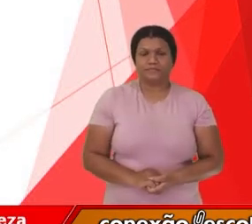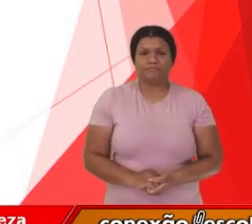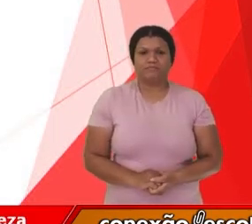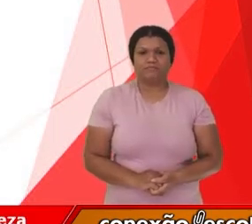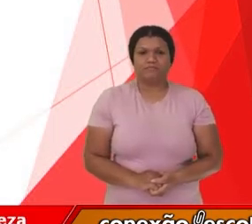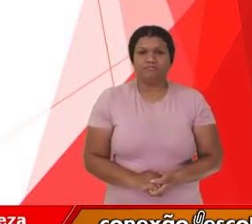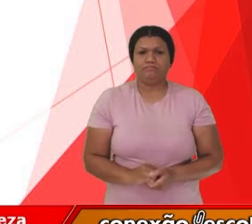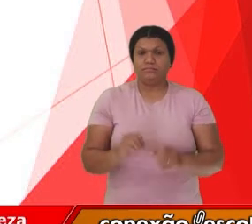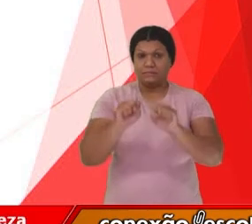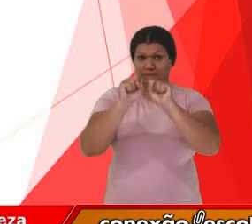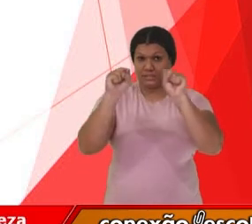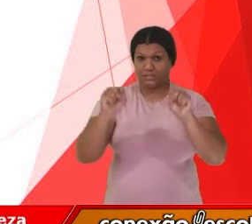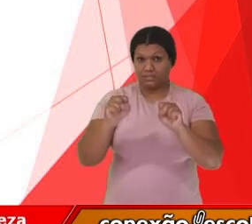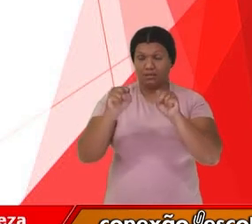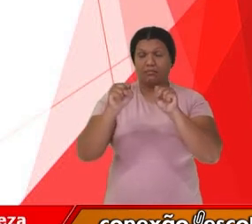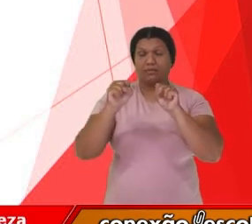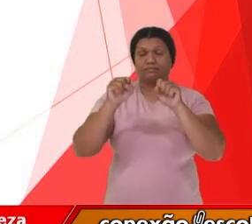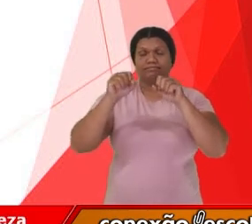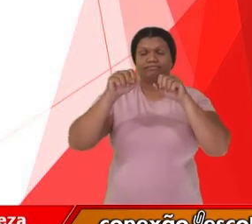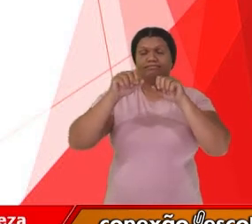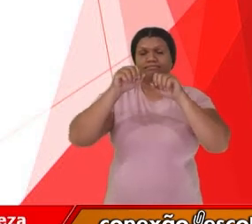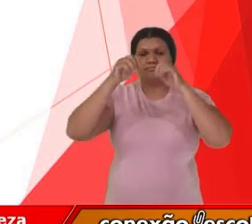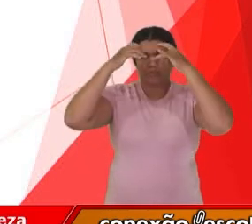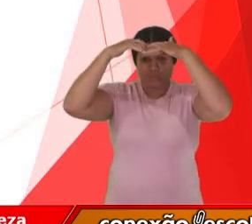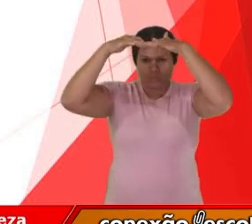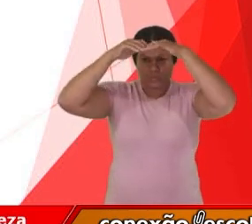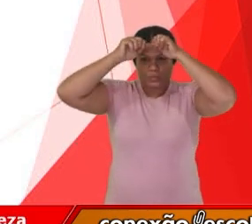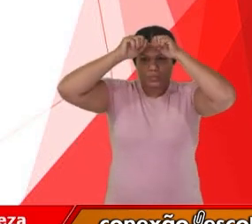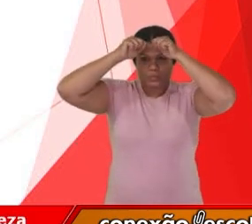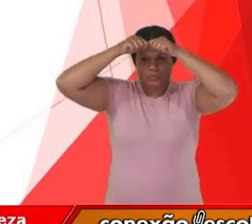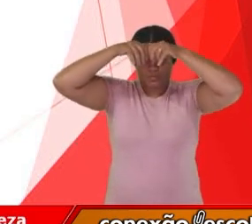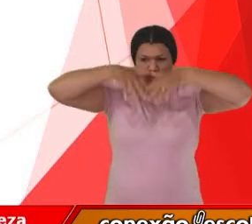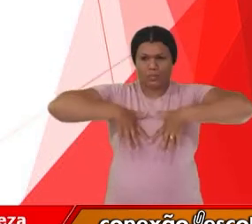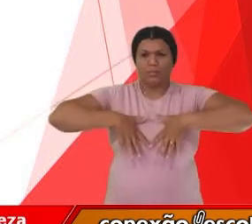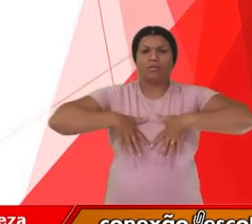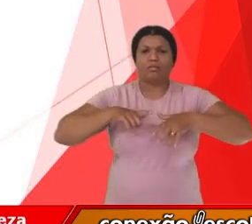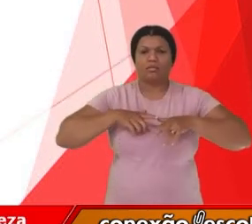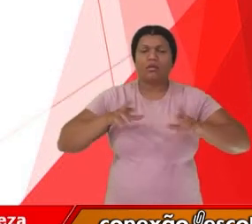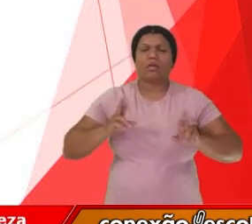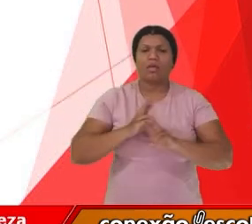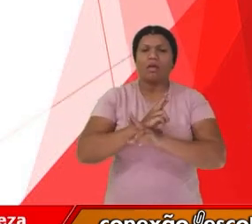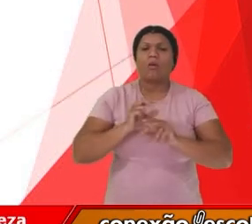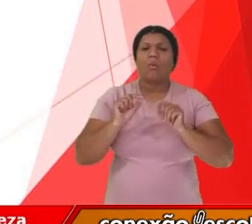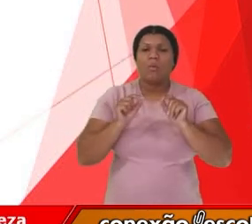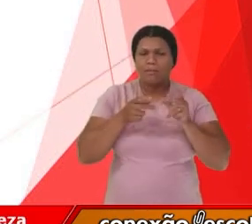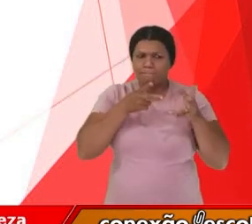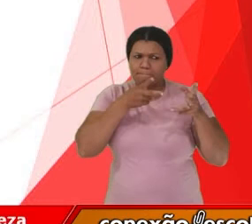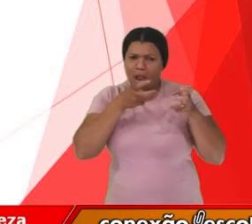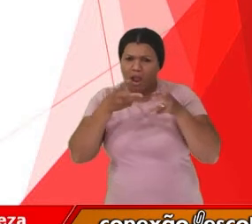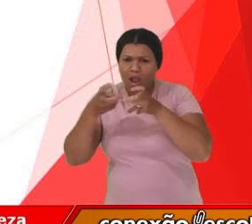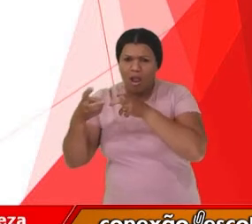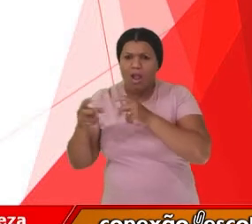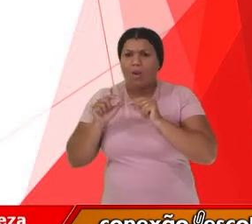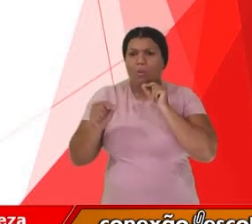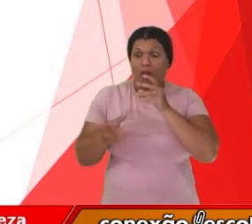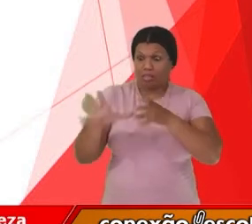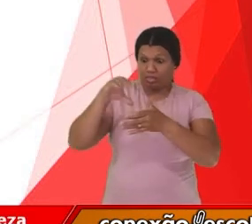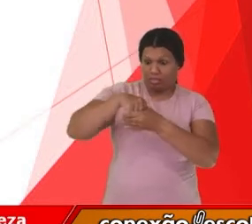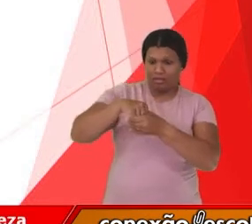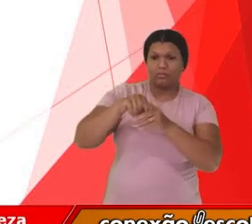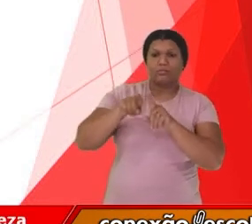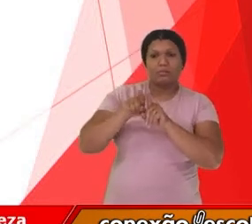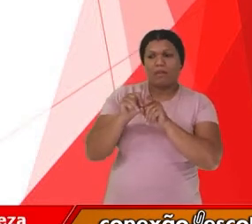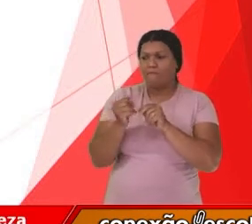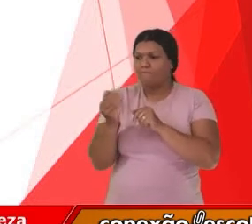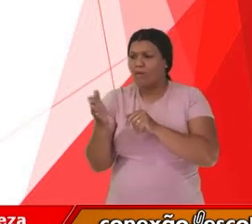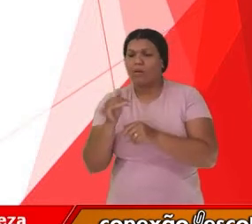O nosso sistema nervoso, ele está relacionado à percepção do ambiente interno e externo, como por